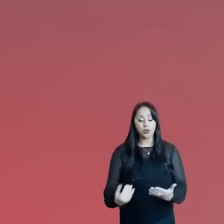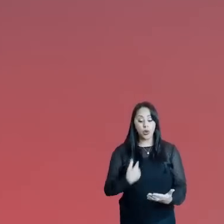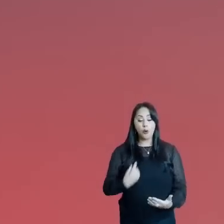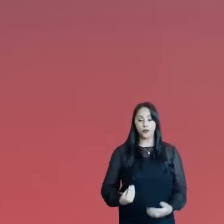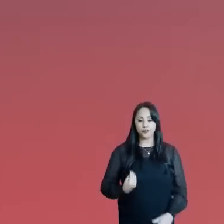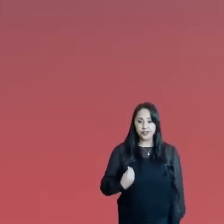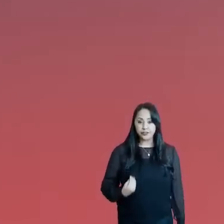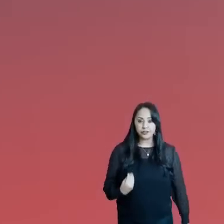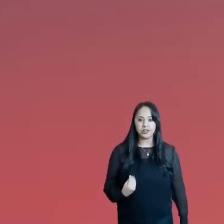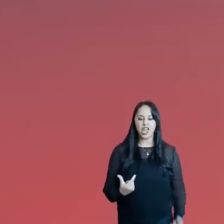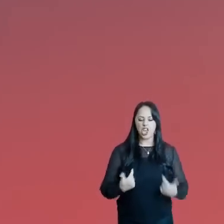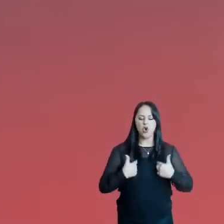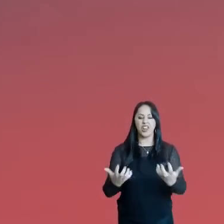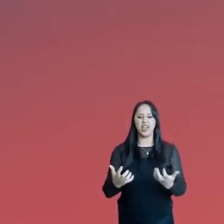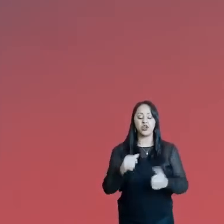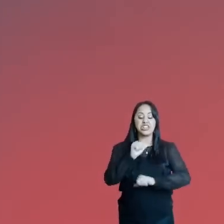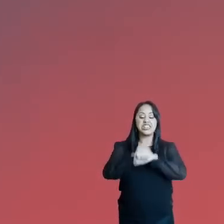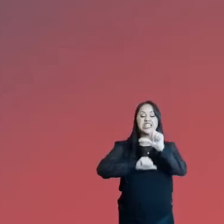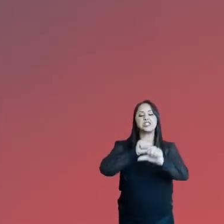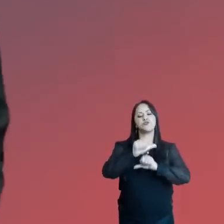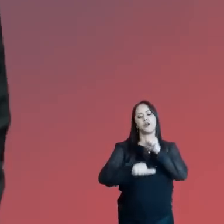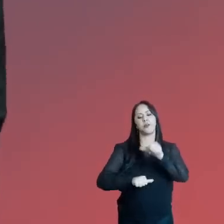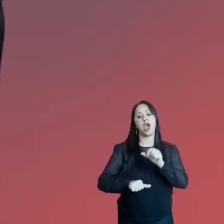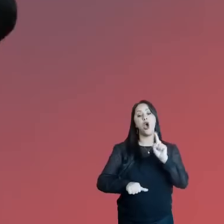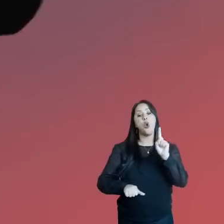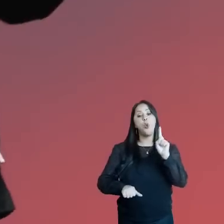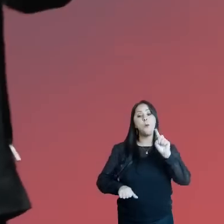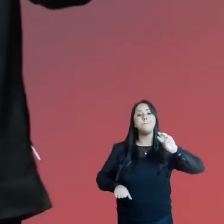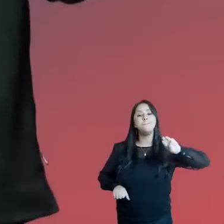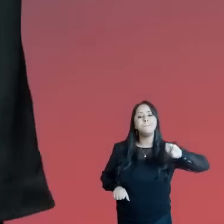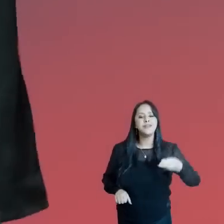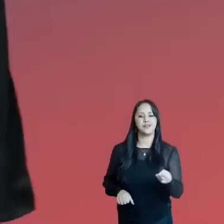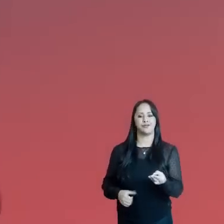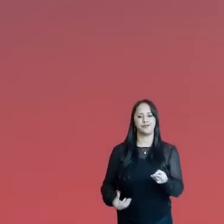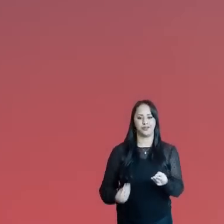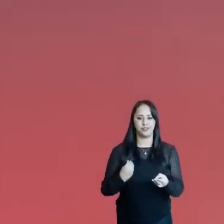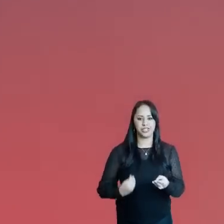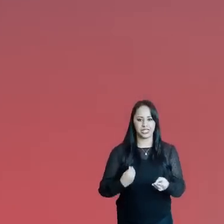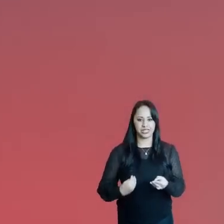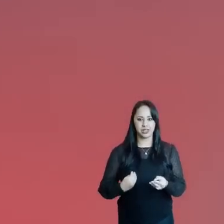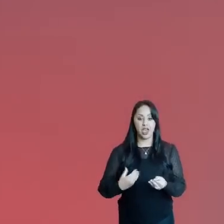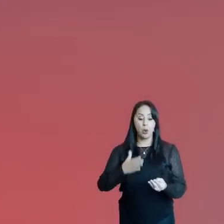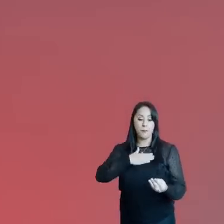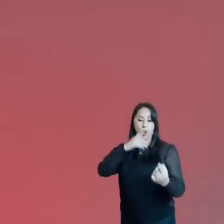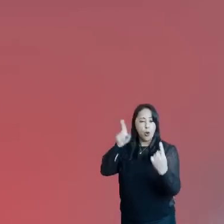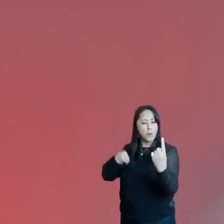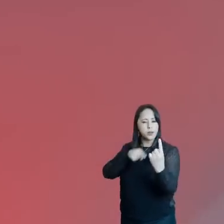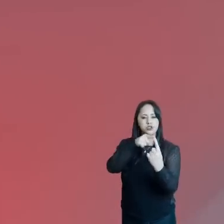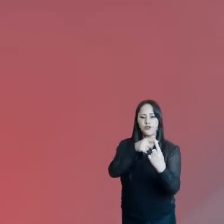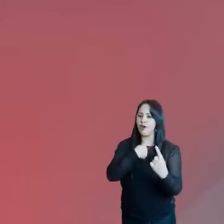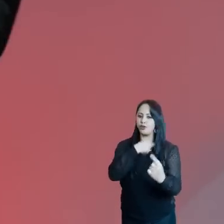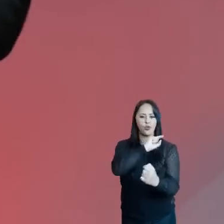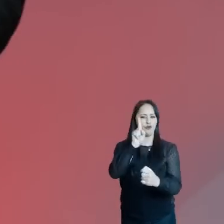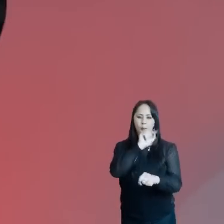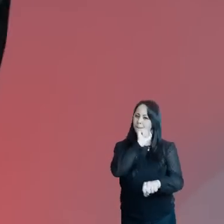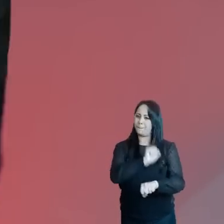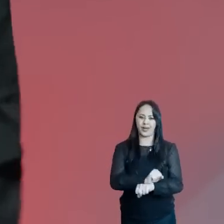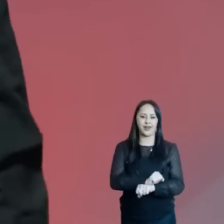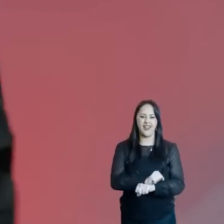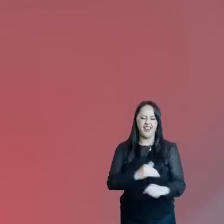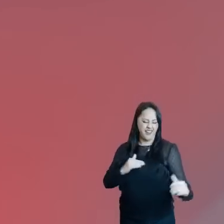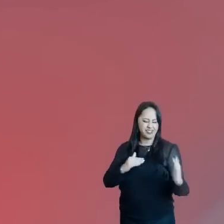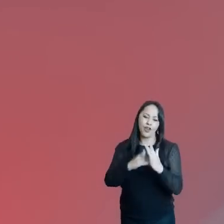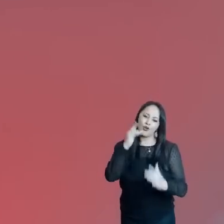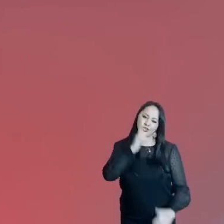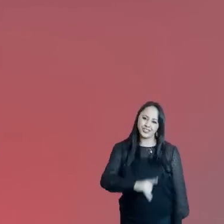eu estiver vivo. 1 milhão de vidas transformadas. Essa é a meta, esse é o objetivo, esse é o alvo. Eu não vou parar enquanto eu não